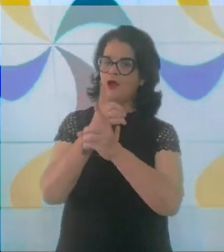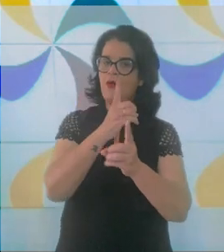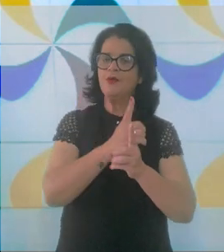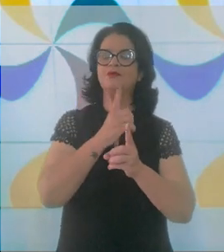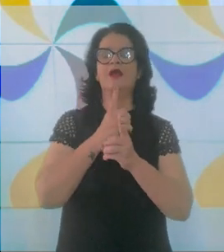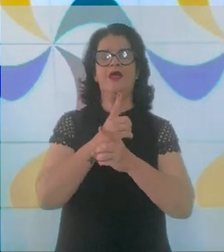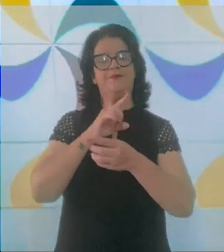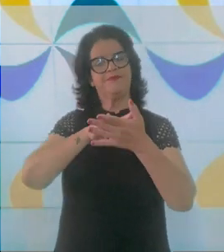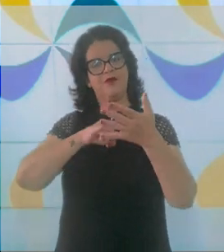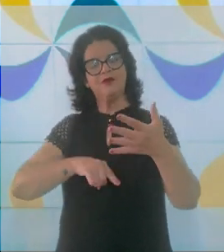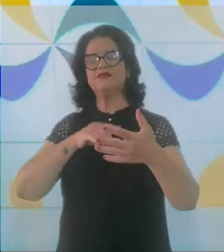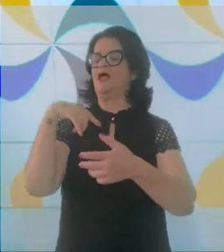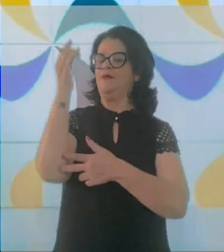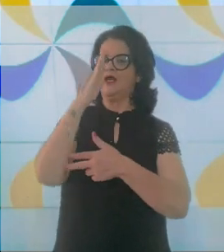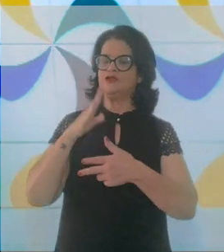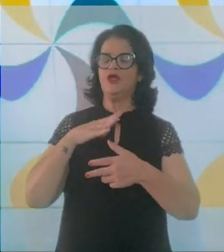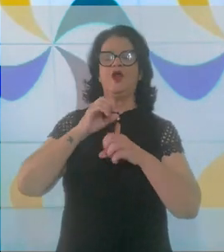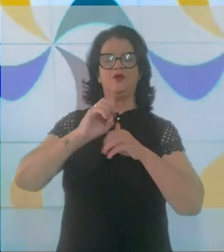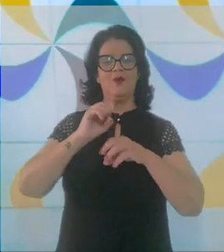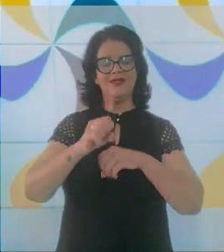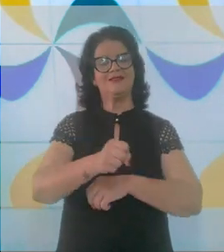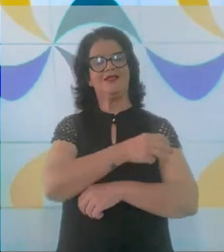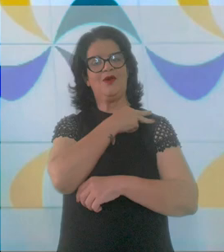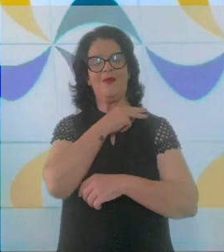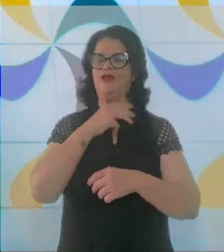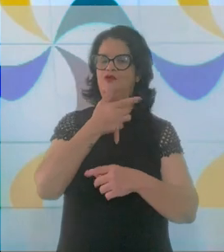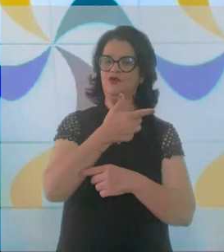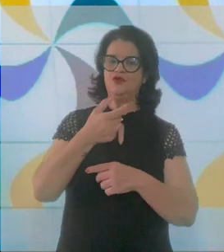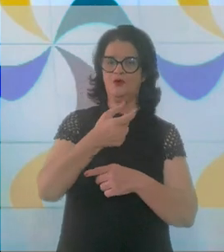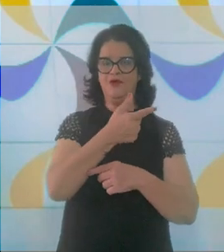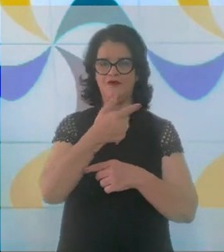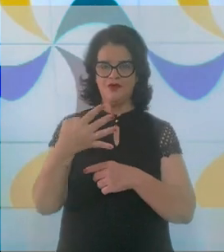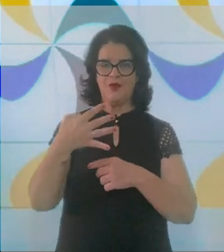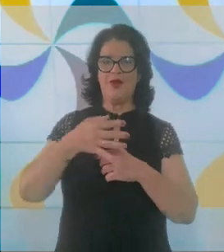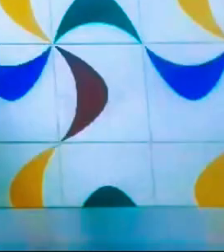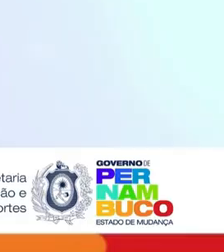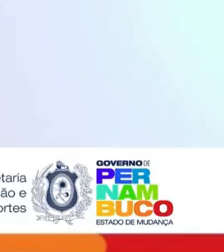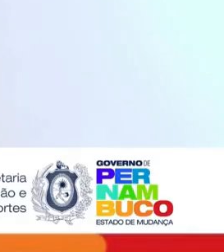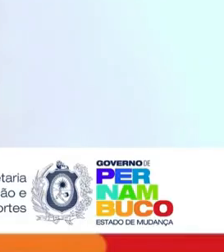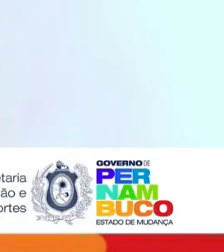encontrar no Exame Nacional do Ensino Médio de 2024.